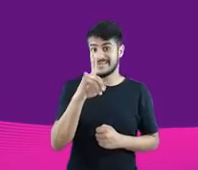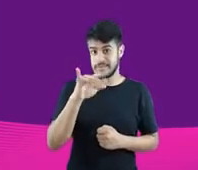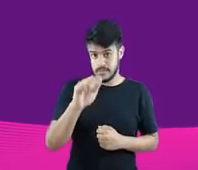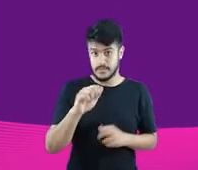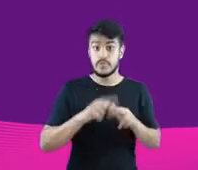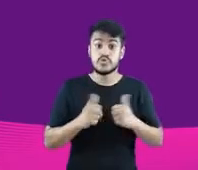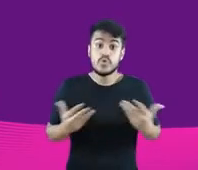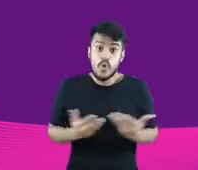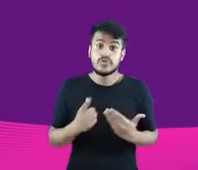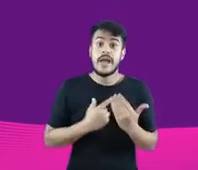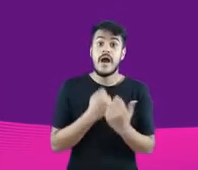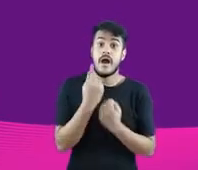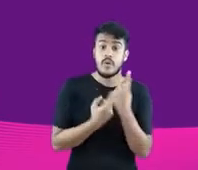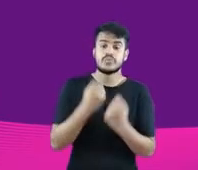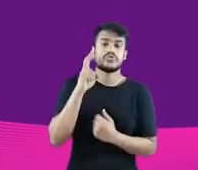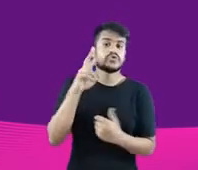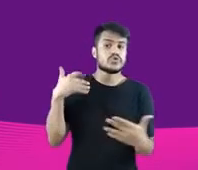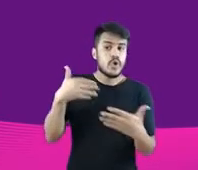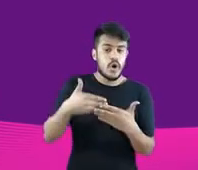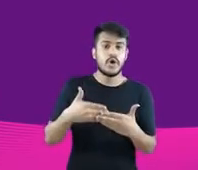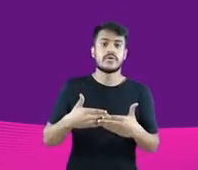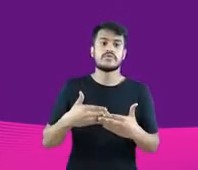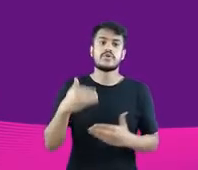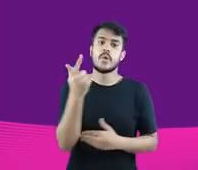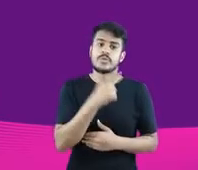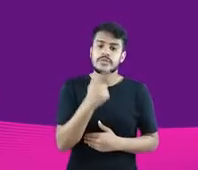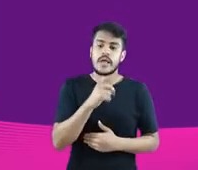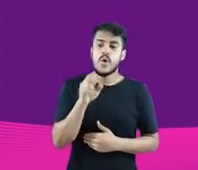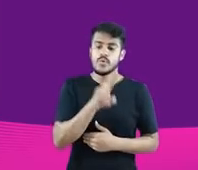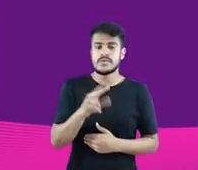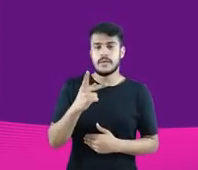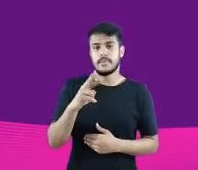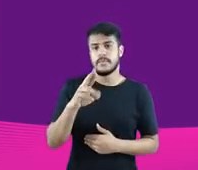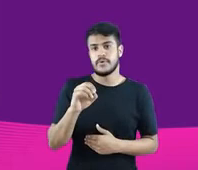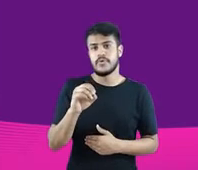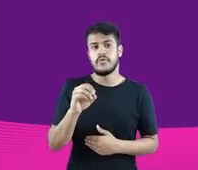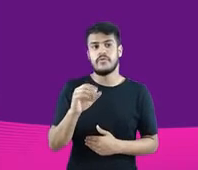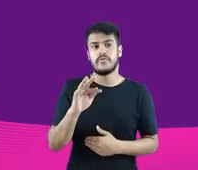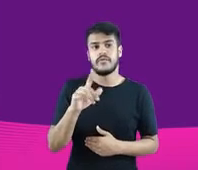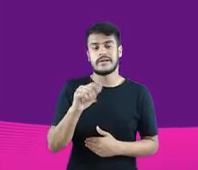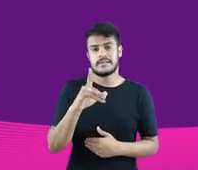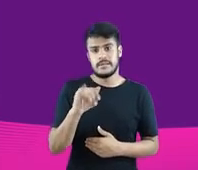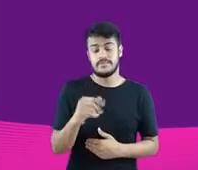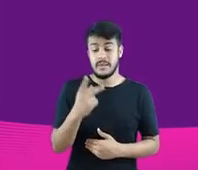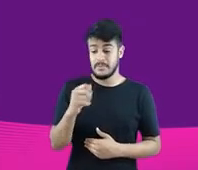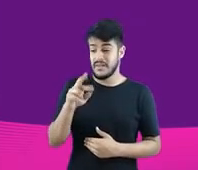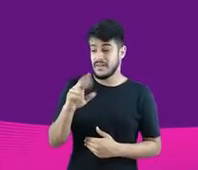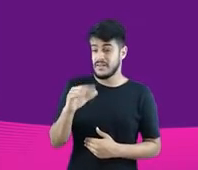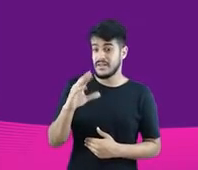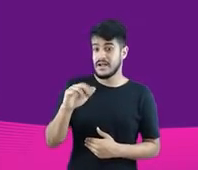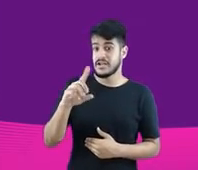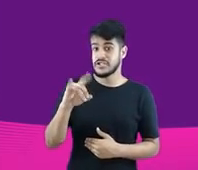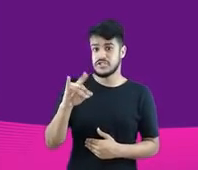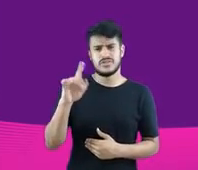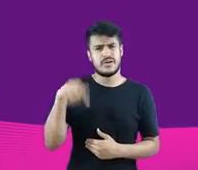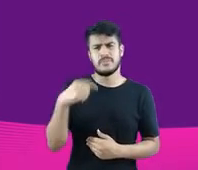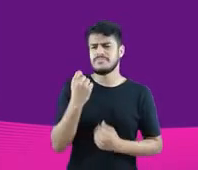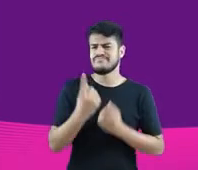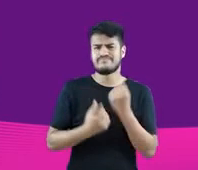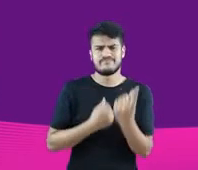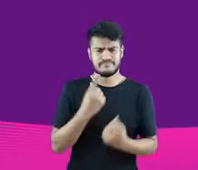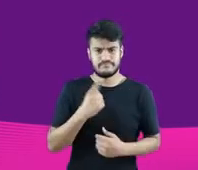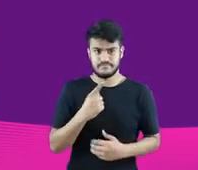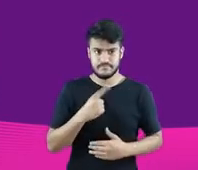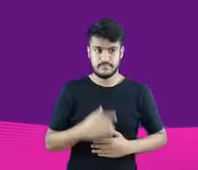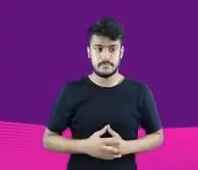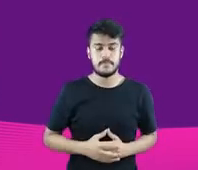de risco para uso de profilaxia. Pericardite é muito rara. Então, aqui foi tirada do consenso